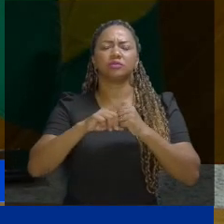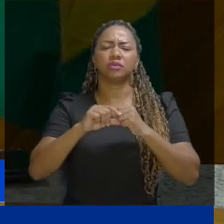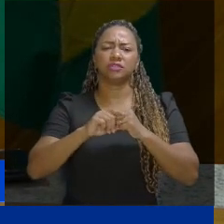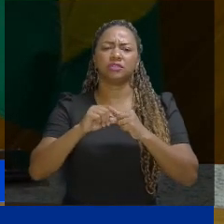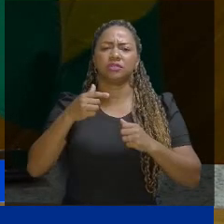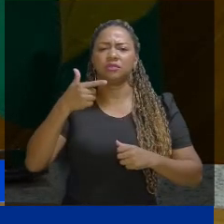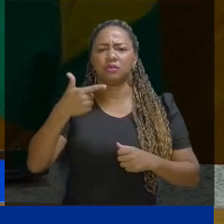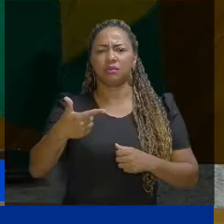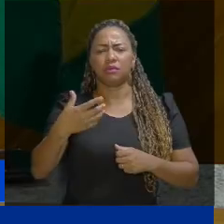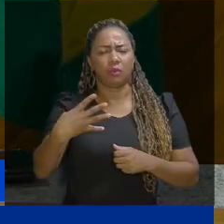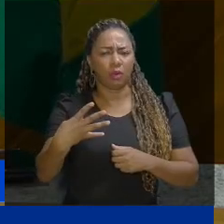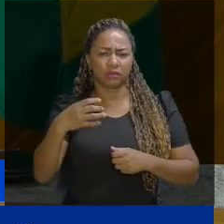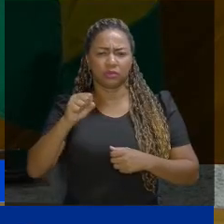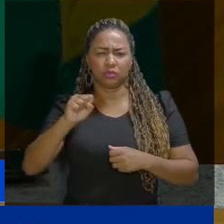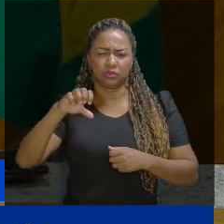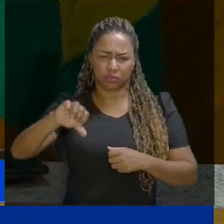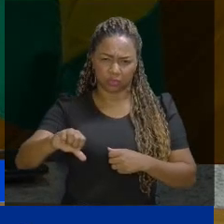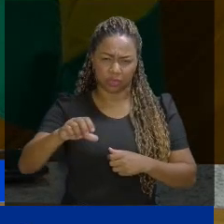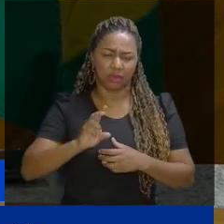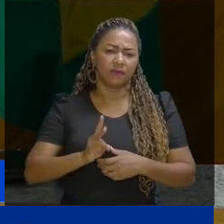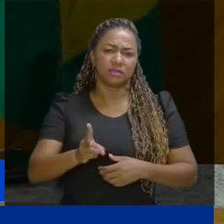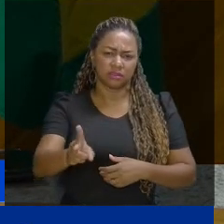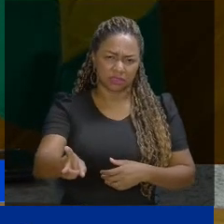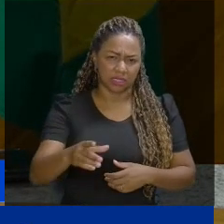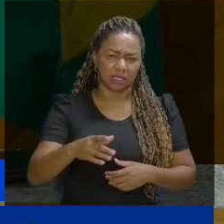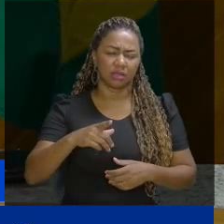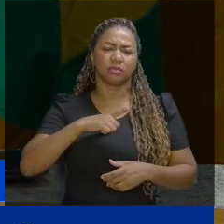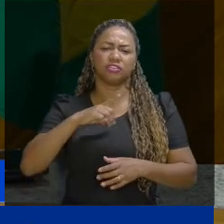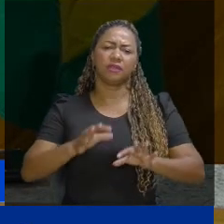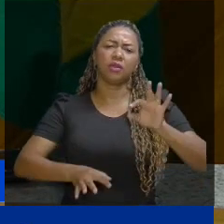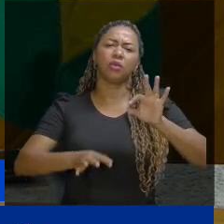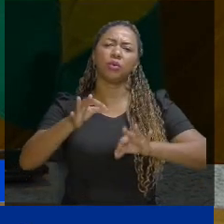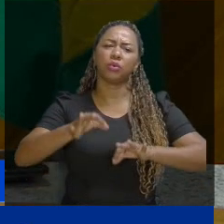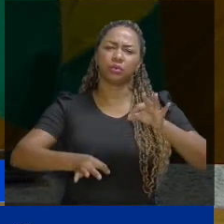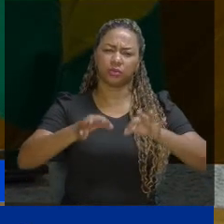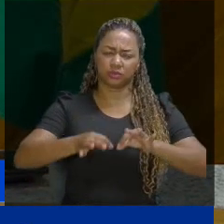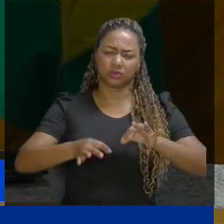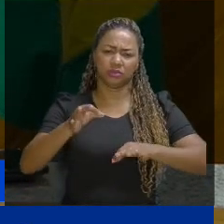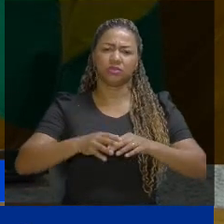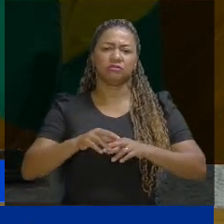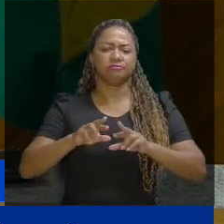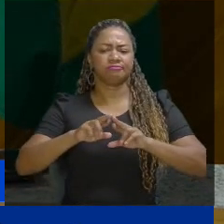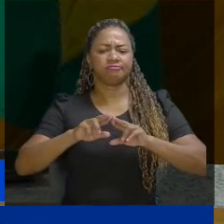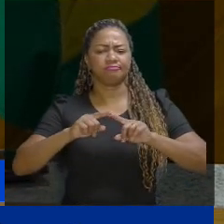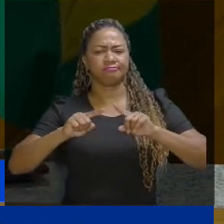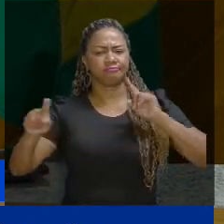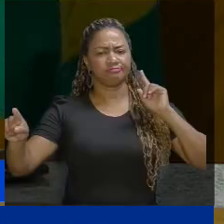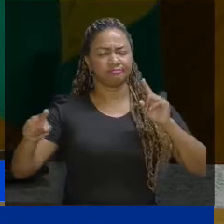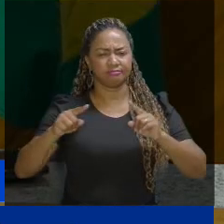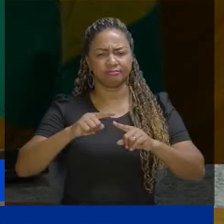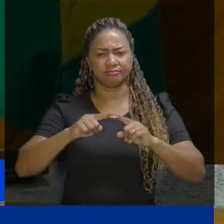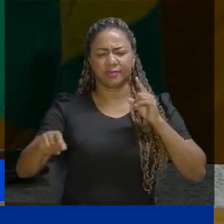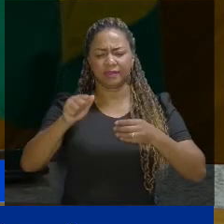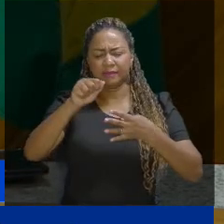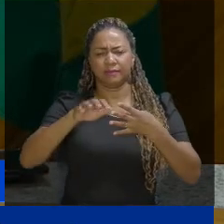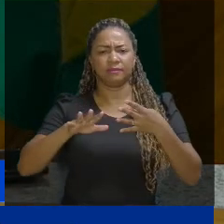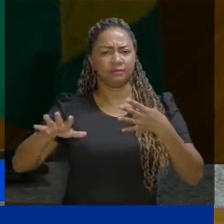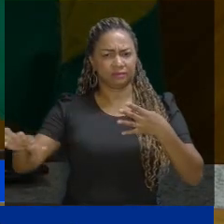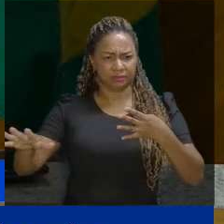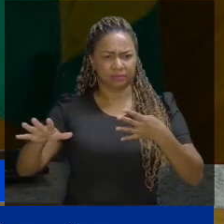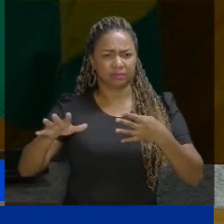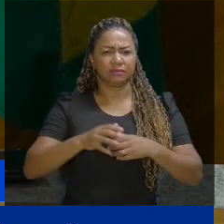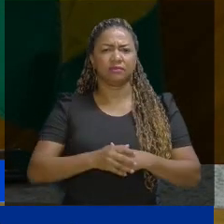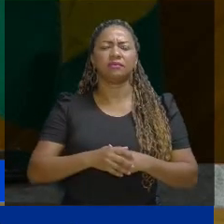parágrafo 1º, inciso 6º. Toda vez que houver um julgado que for divergente da jurisprudência e a jurisprudência